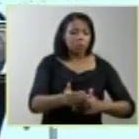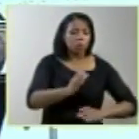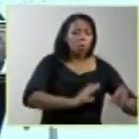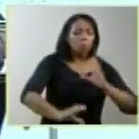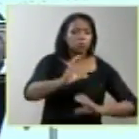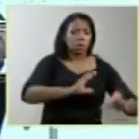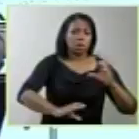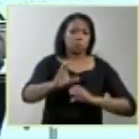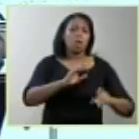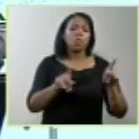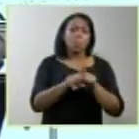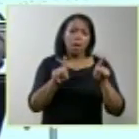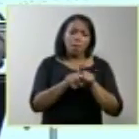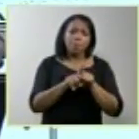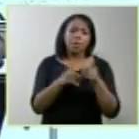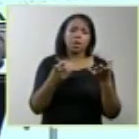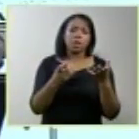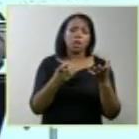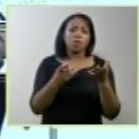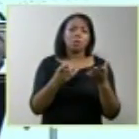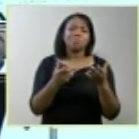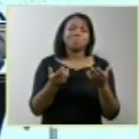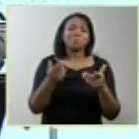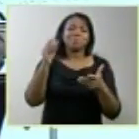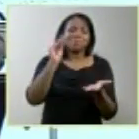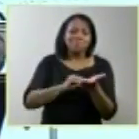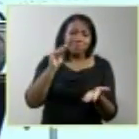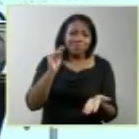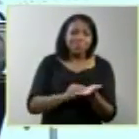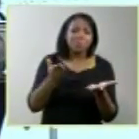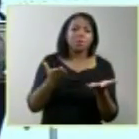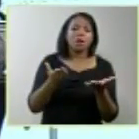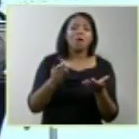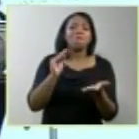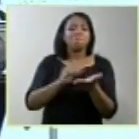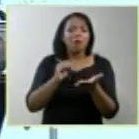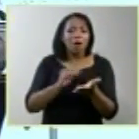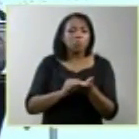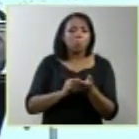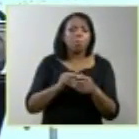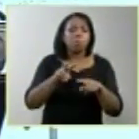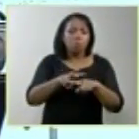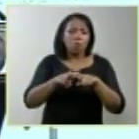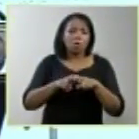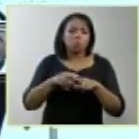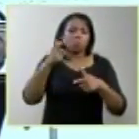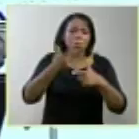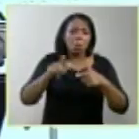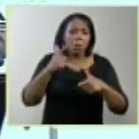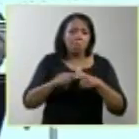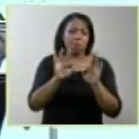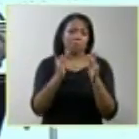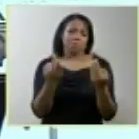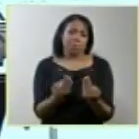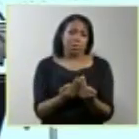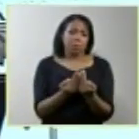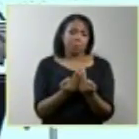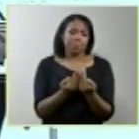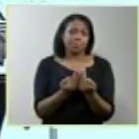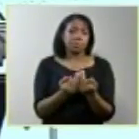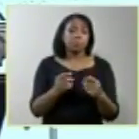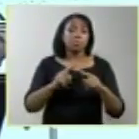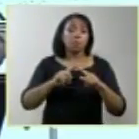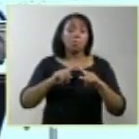os problemas associados à ocorrência ou à possibilidade de ocorrência de um distúrbio genético em uma família. Ele tem 5